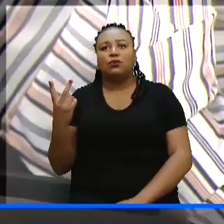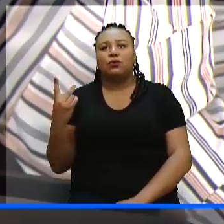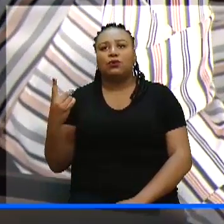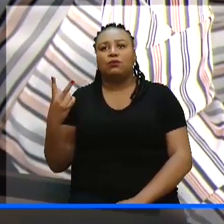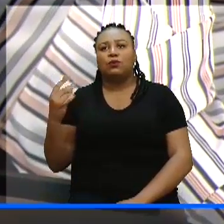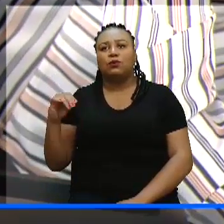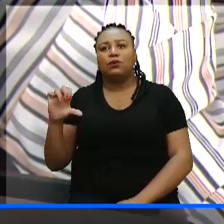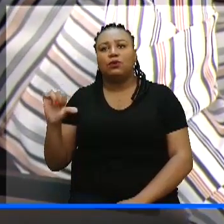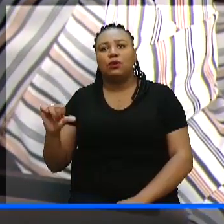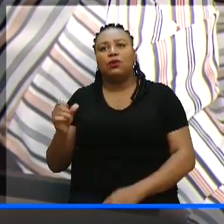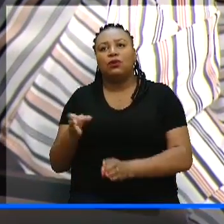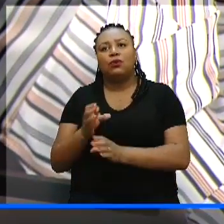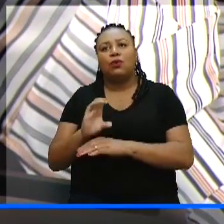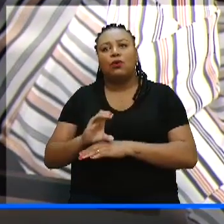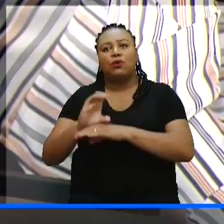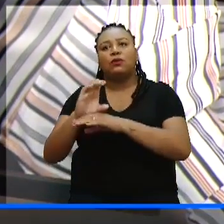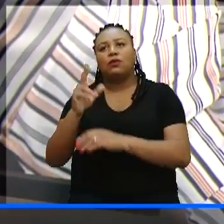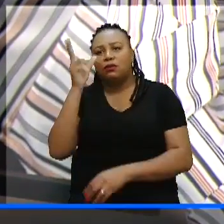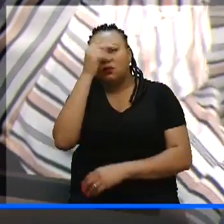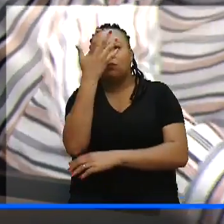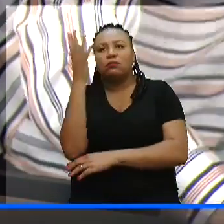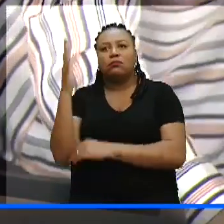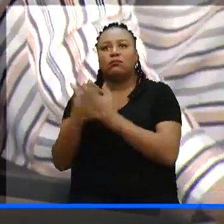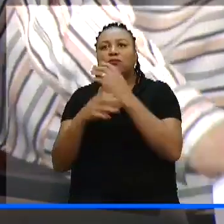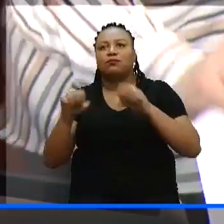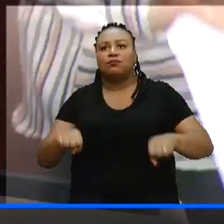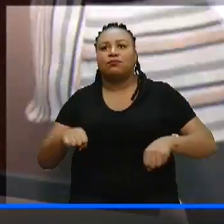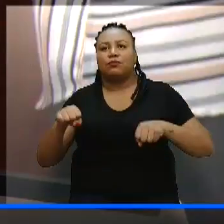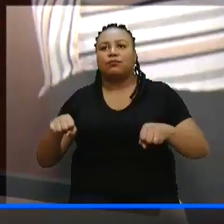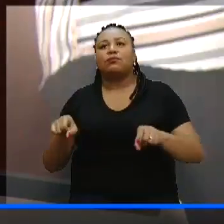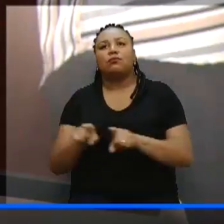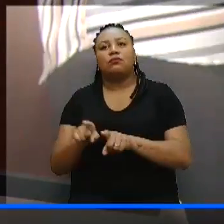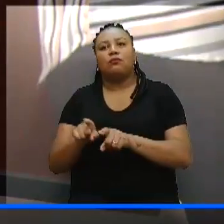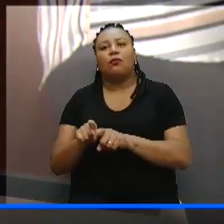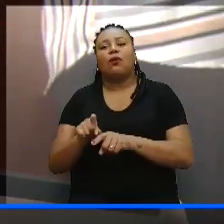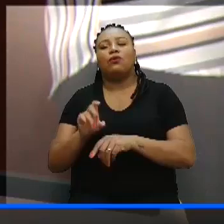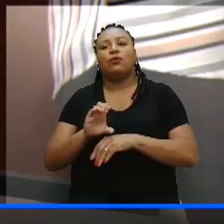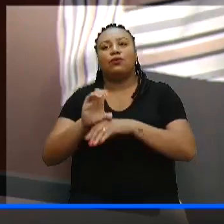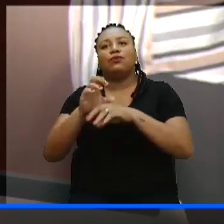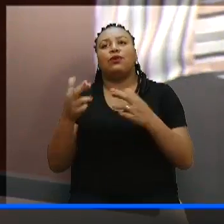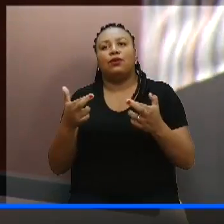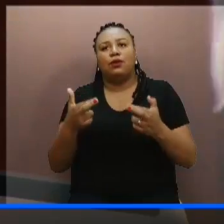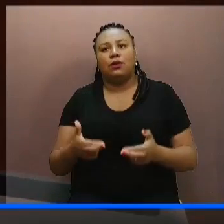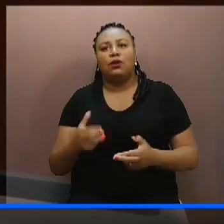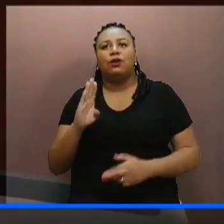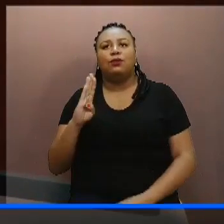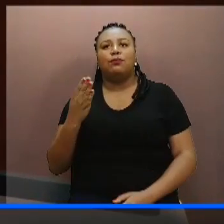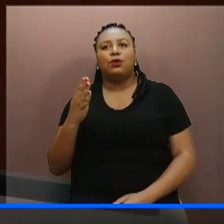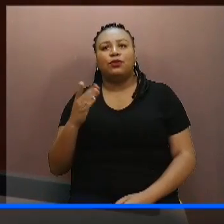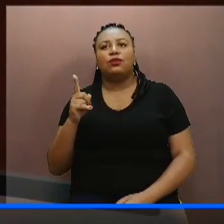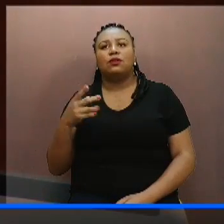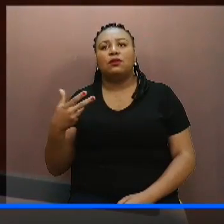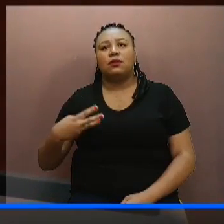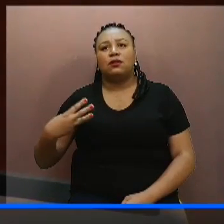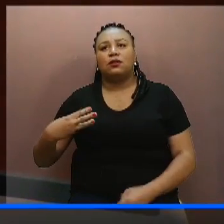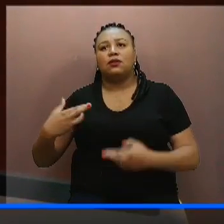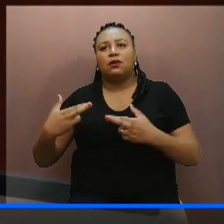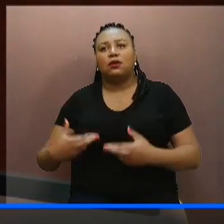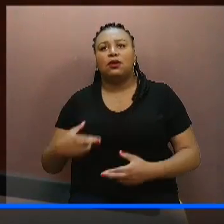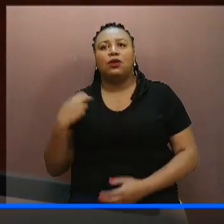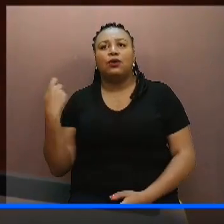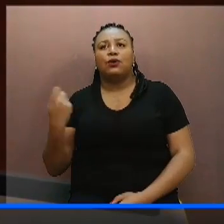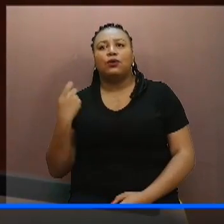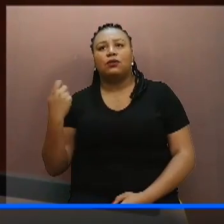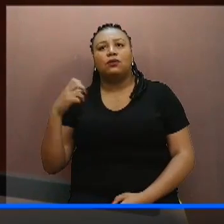do conselho municipal de meio ambiente de canoas e do conselho regional de biologia da 3ª região o rio